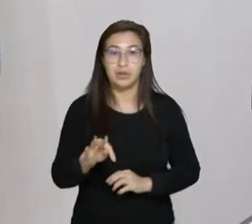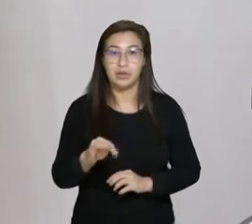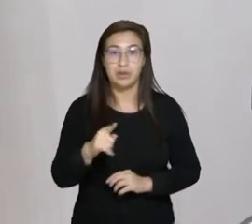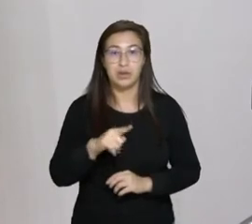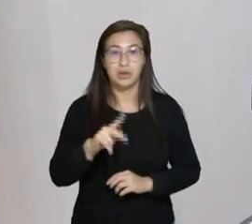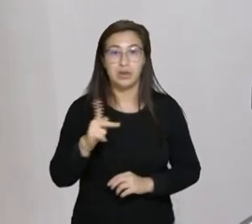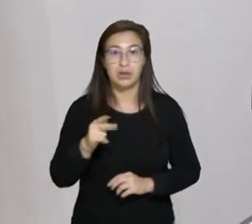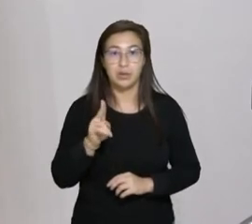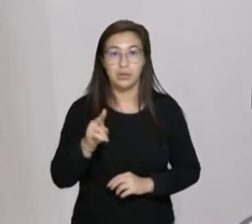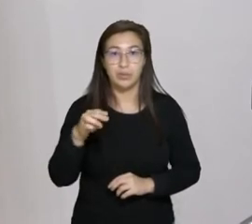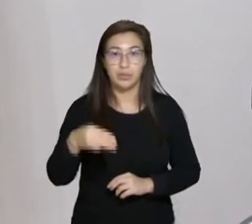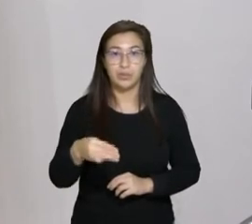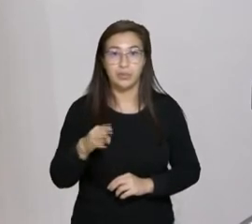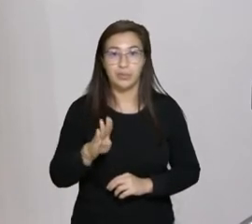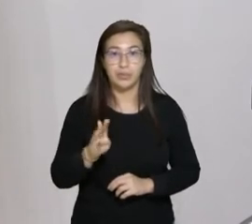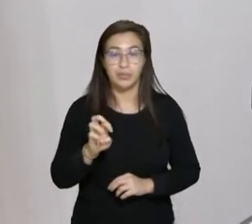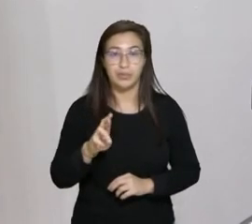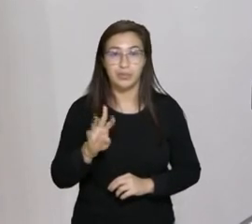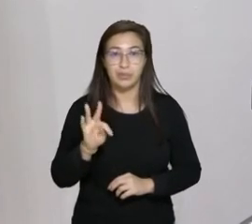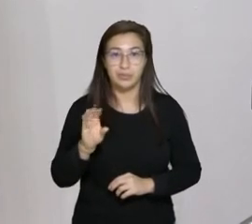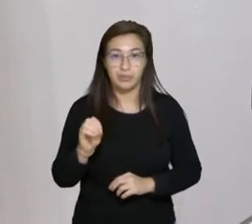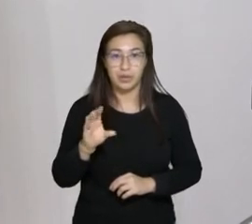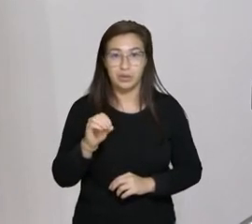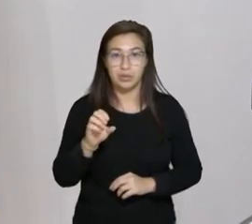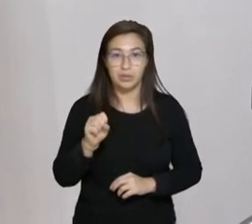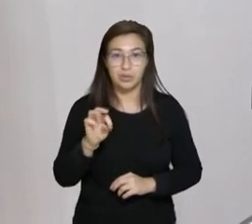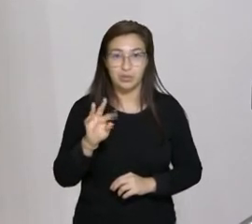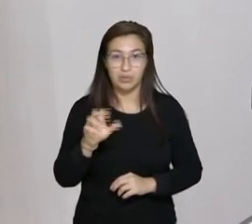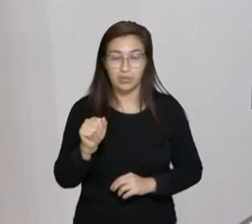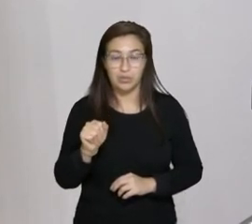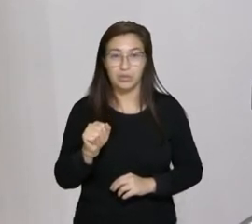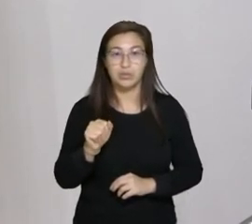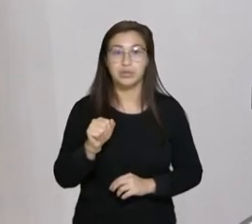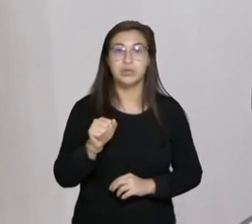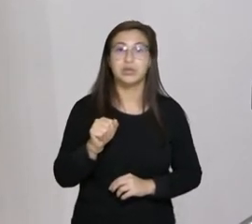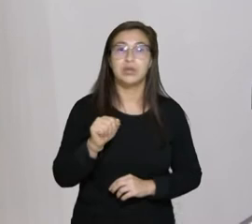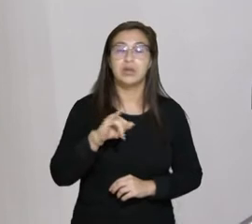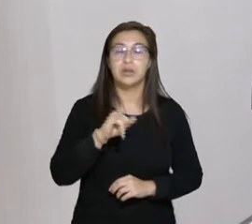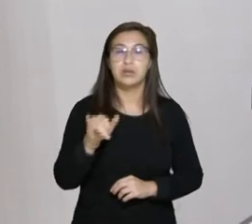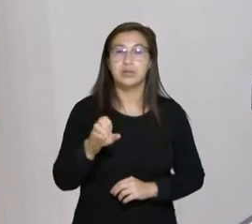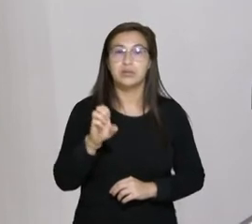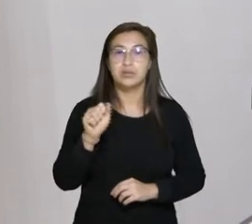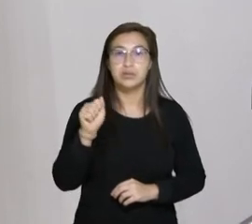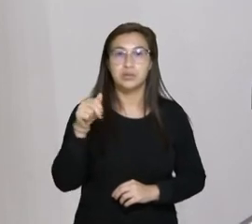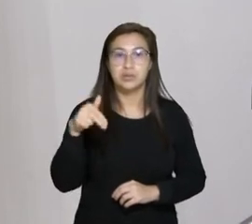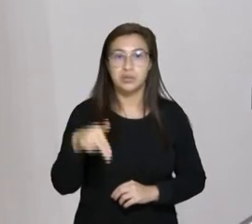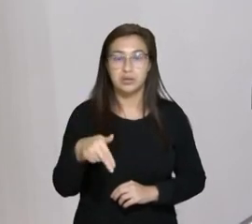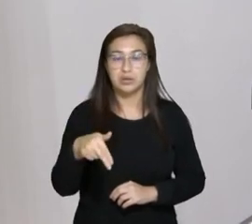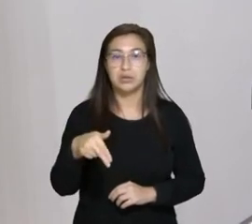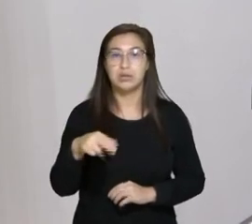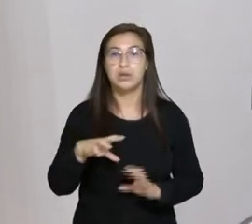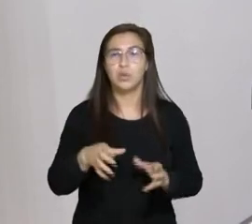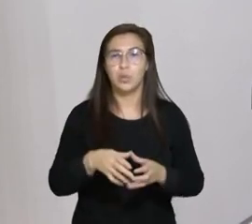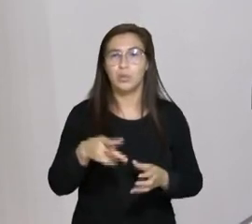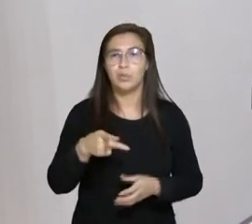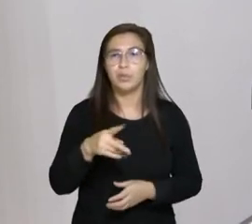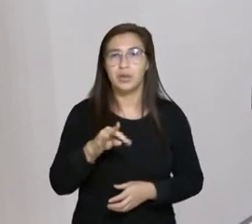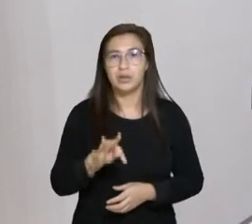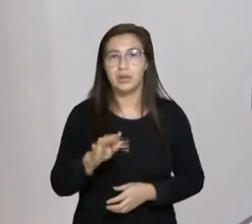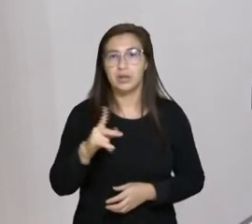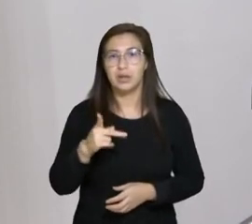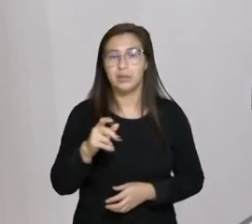aí demais Humberto Costa do PT de Jaques Wagner do PT jean-paul Prates do PT Paulo Paim